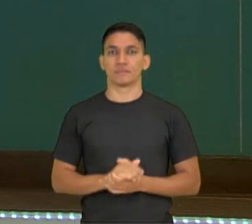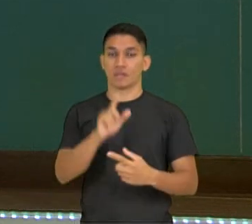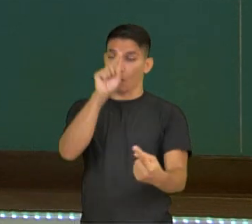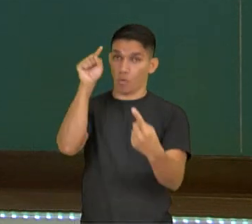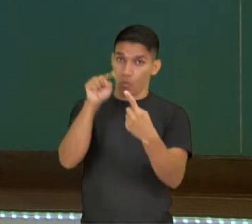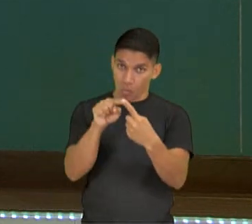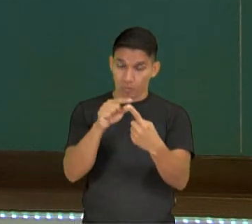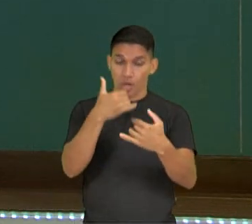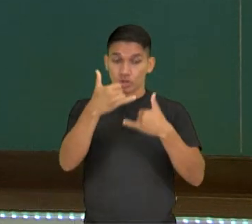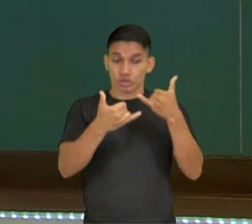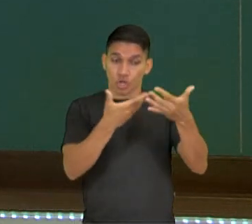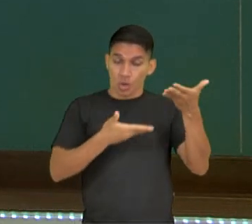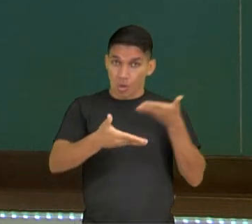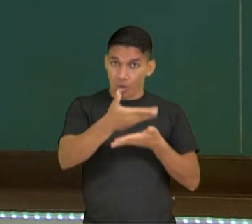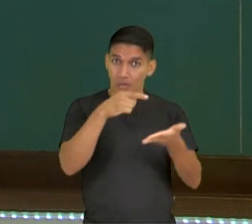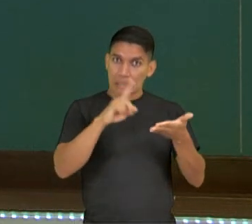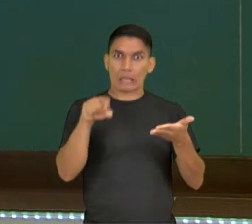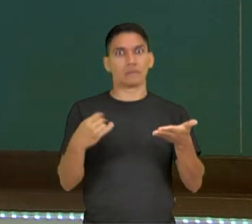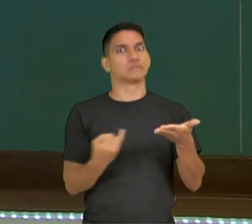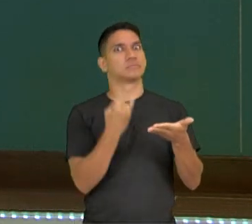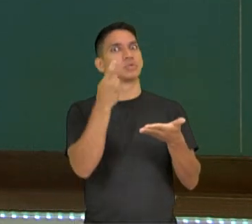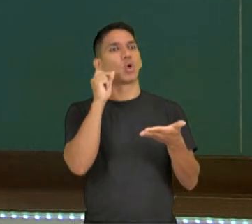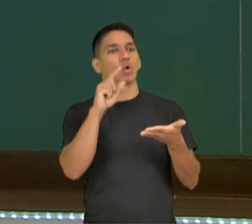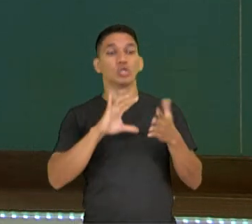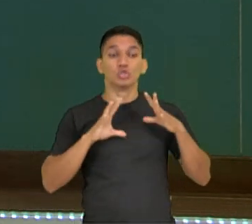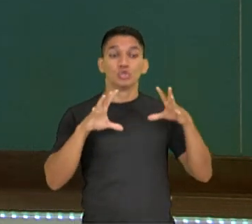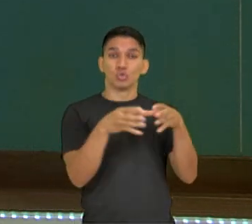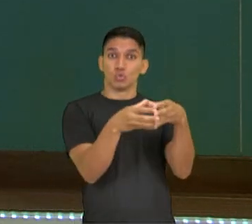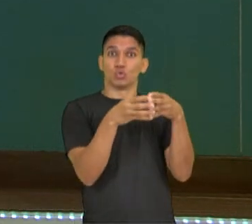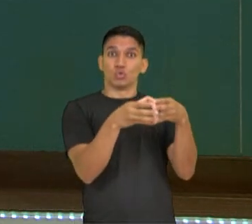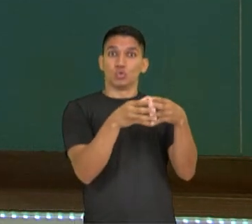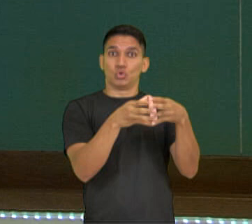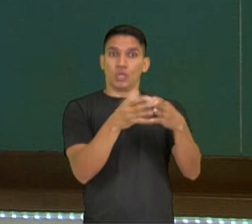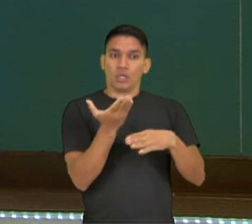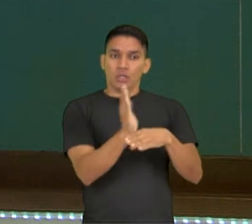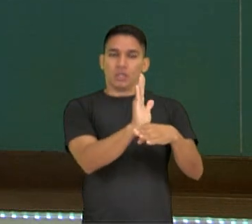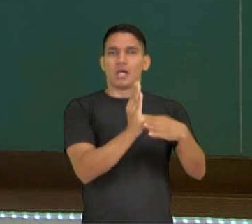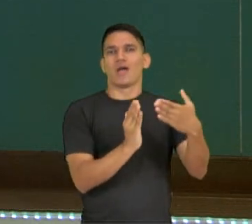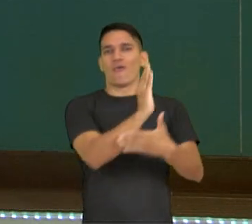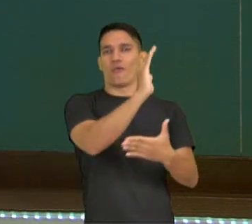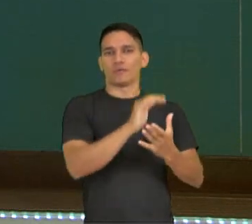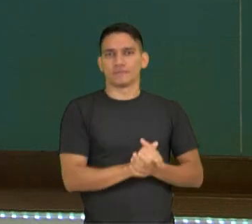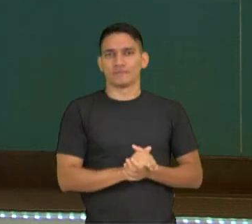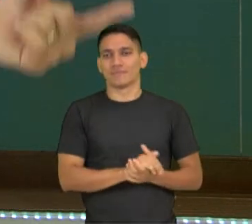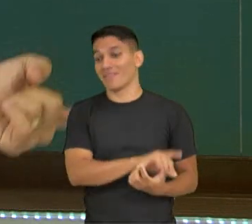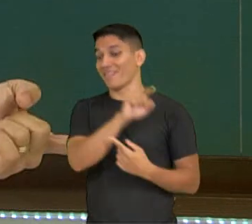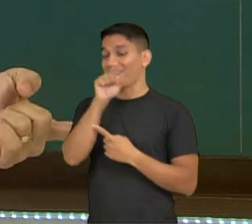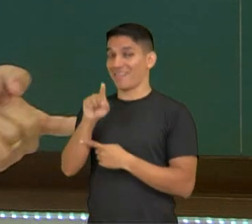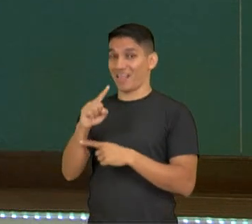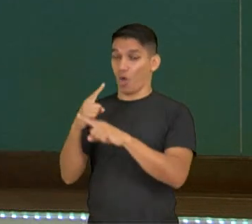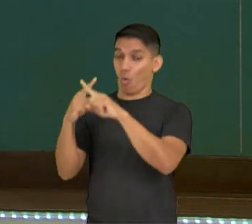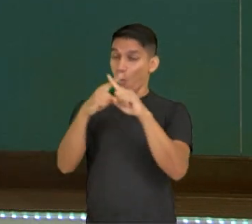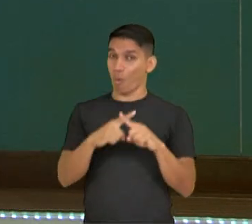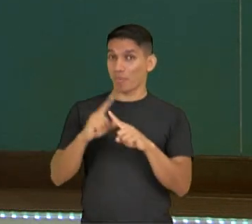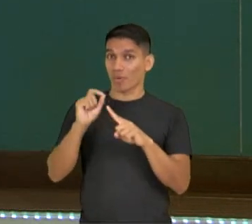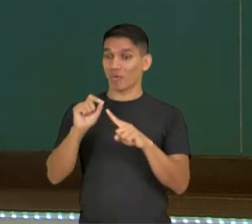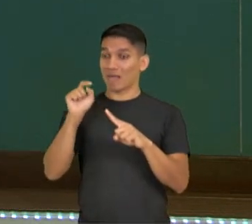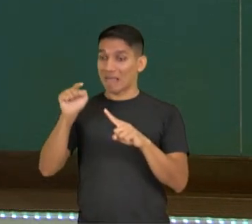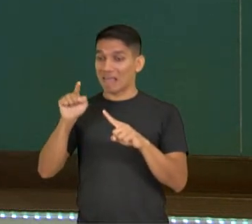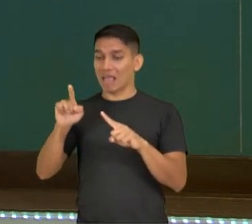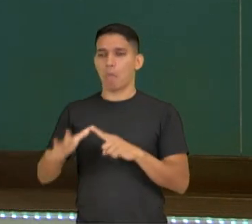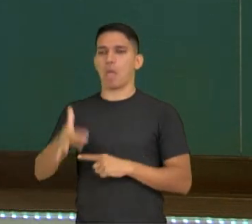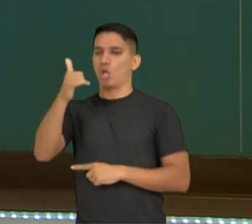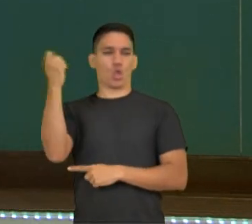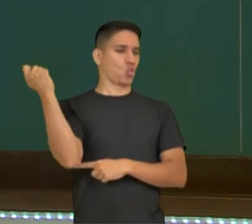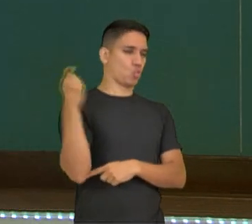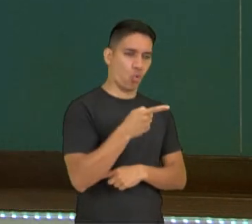jogos cooperativos, isso é bem importante, é ganhar juntos. E dos jogos competitivos é ganhar do outro. Não estou dizendo